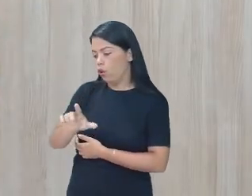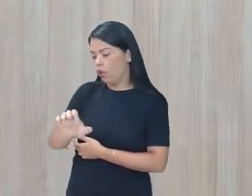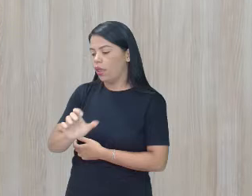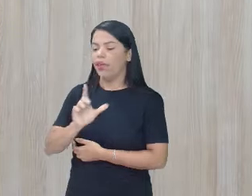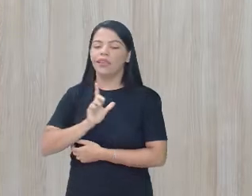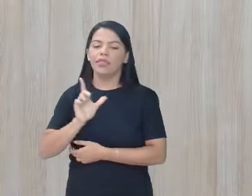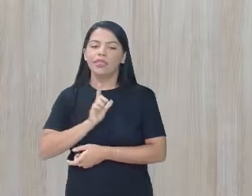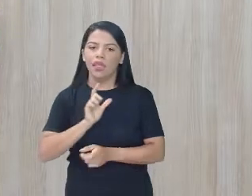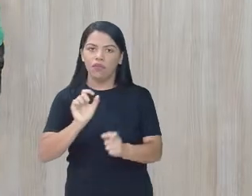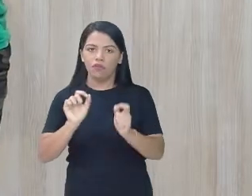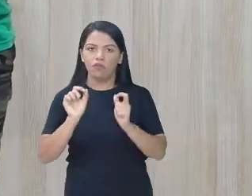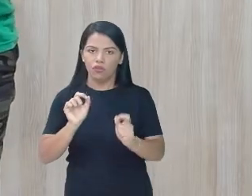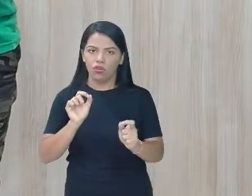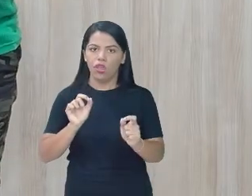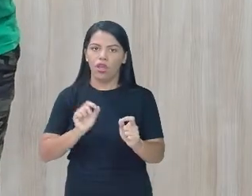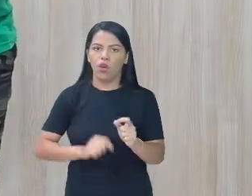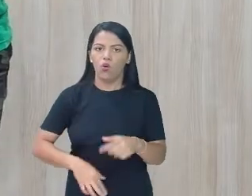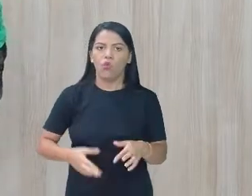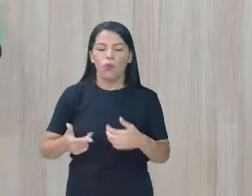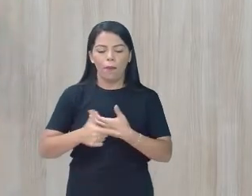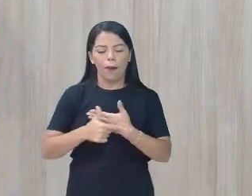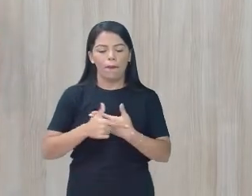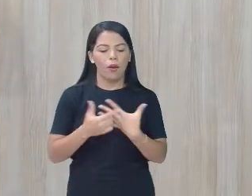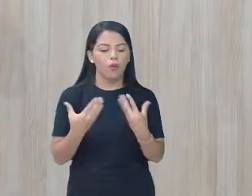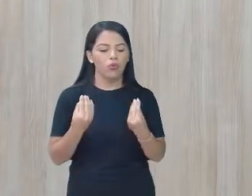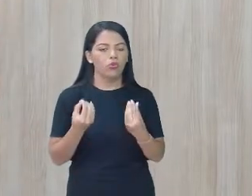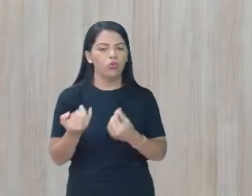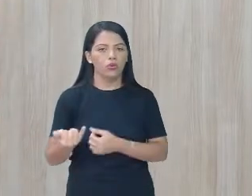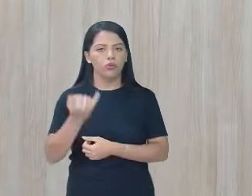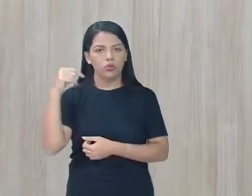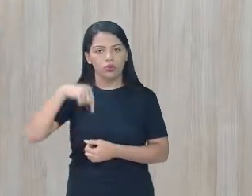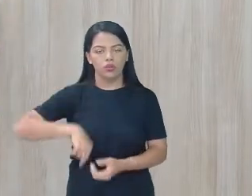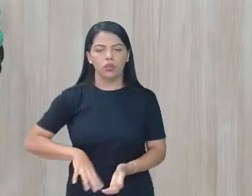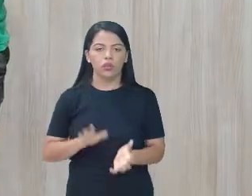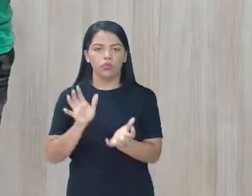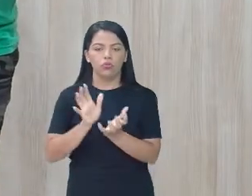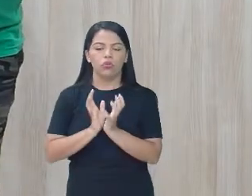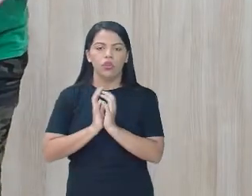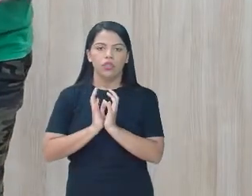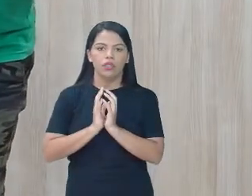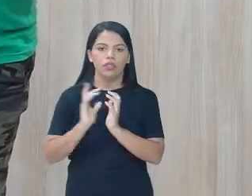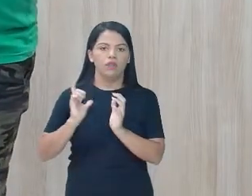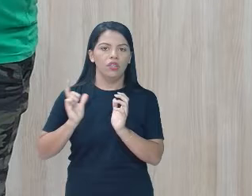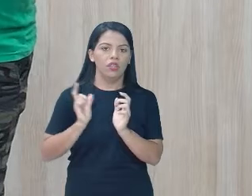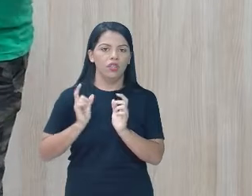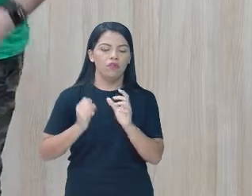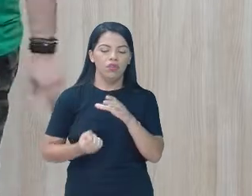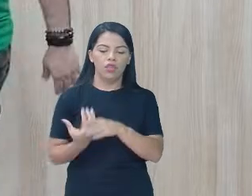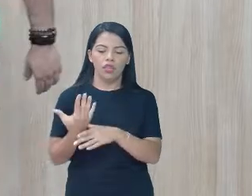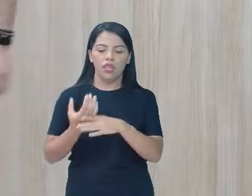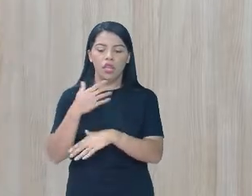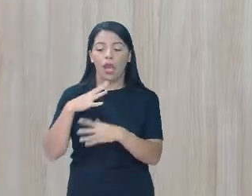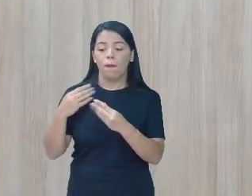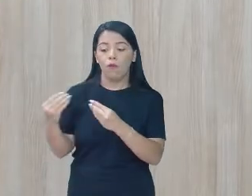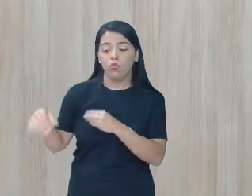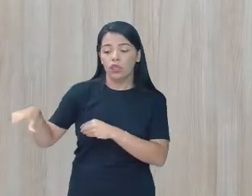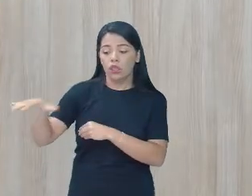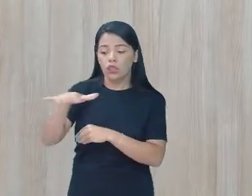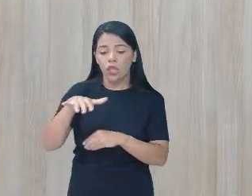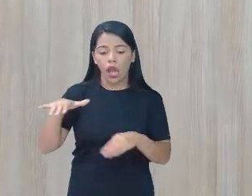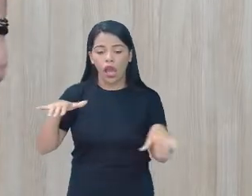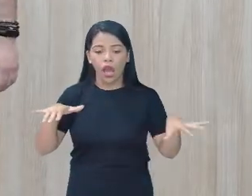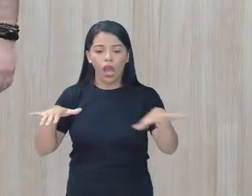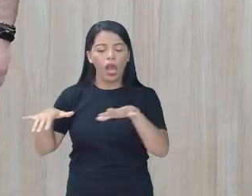da reorganização, né, do espaço, né, e do projeto aí de várias áreas verdes, né, para o município aqui